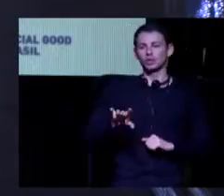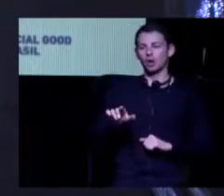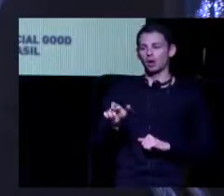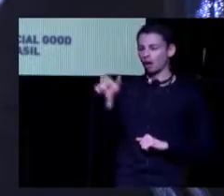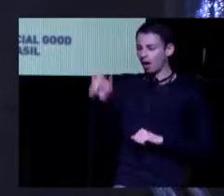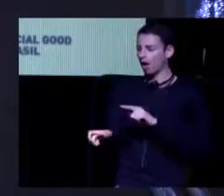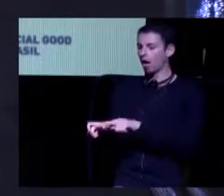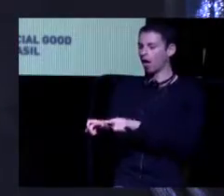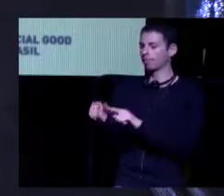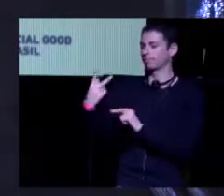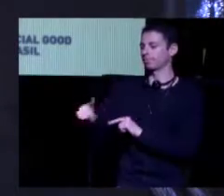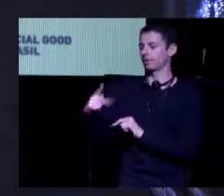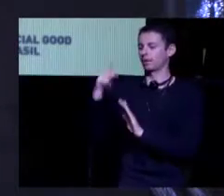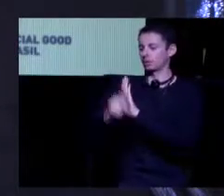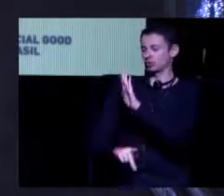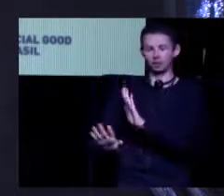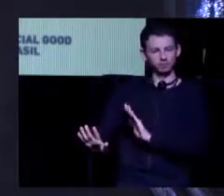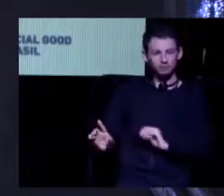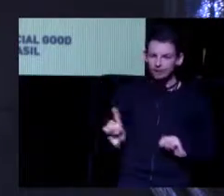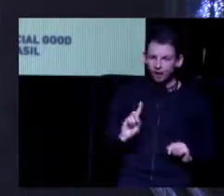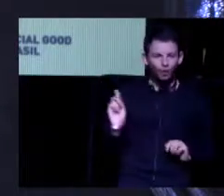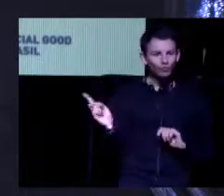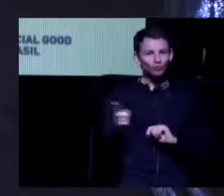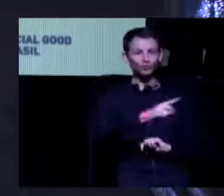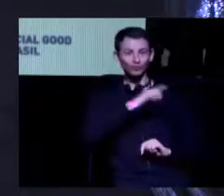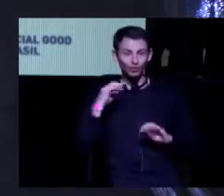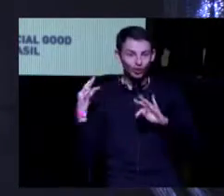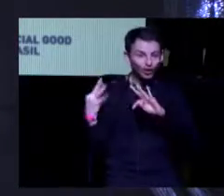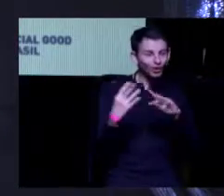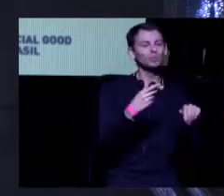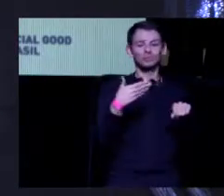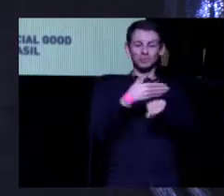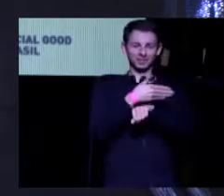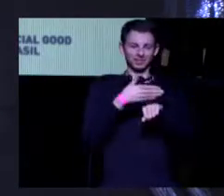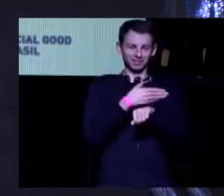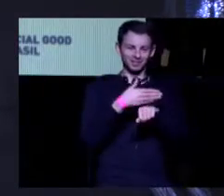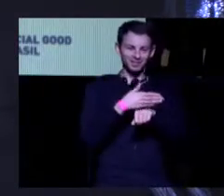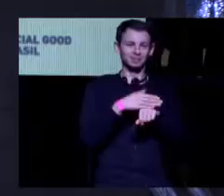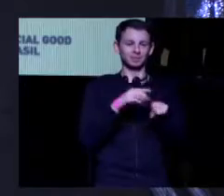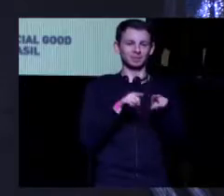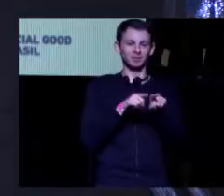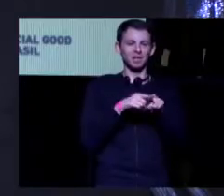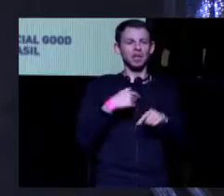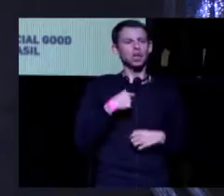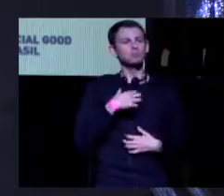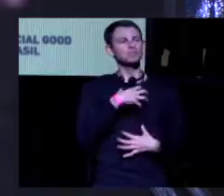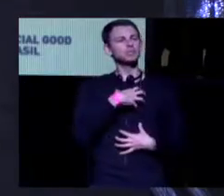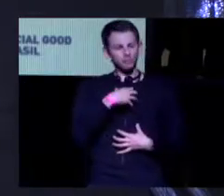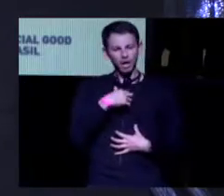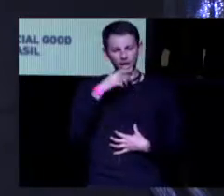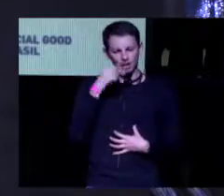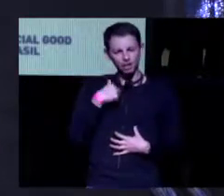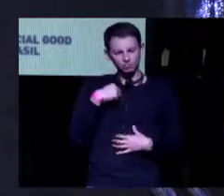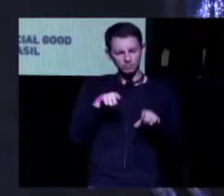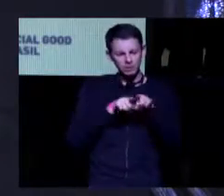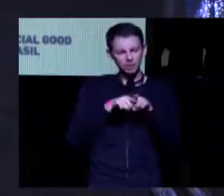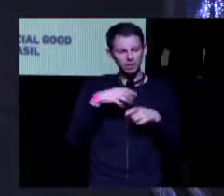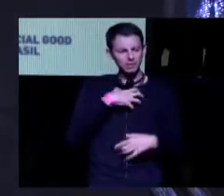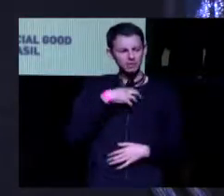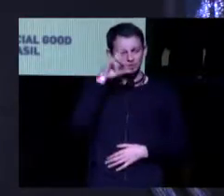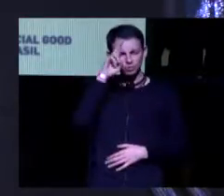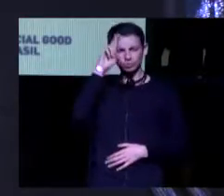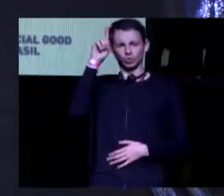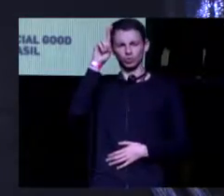que tem aquele empreendedor social. Mas tem todo mundo que faz parte, se sente dono e fala, eu sou o dono da Shoot the Shit, por